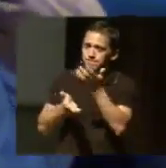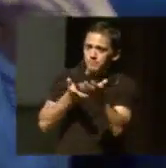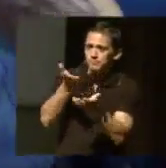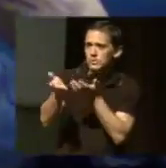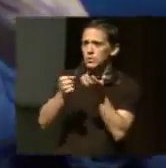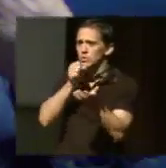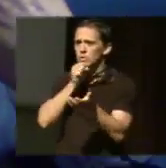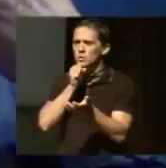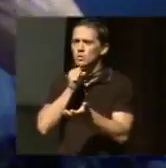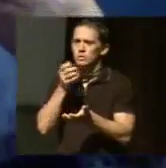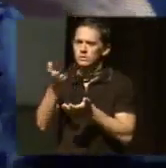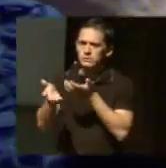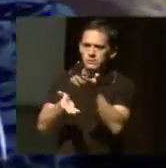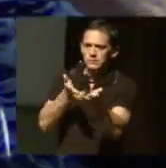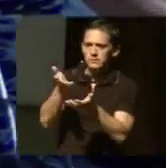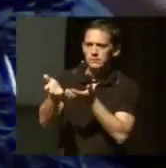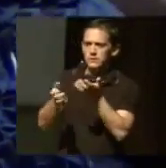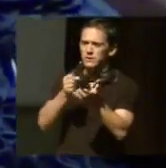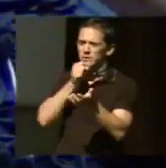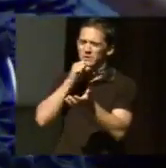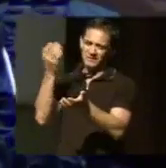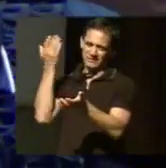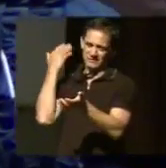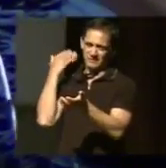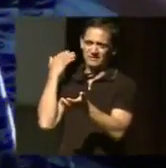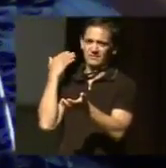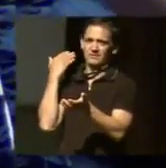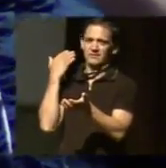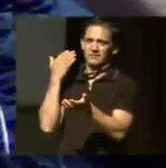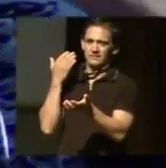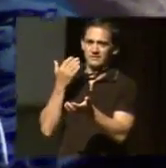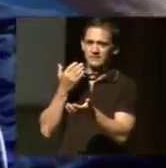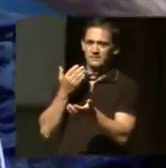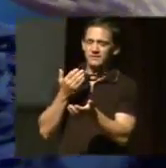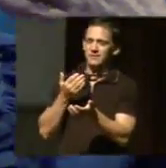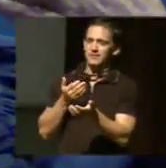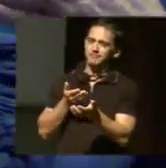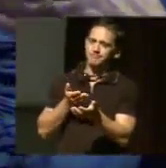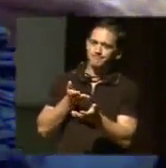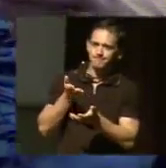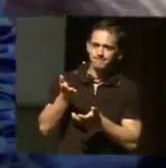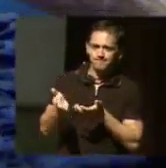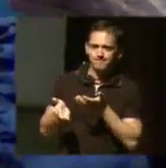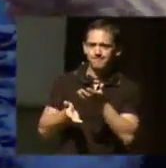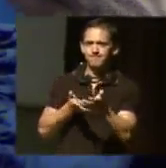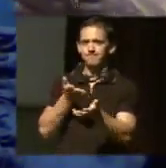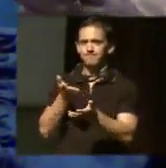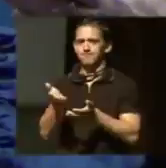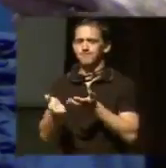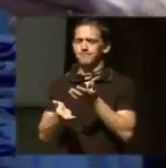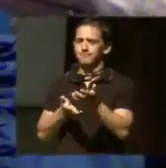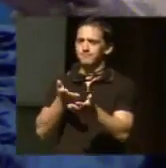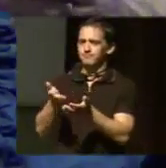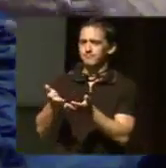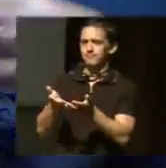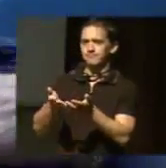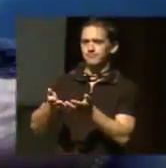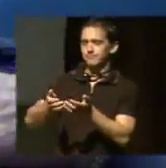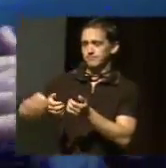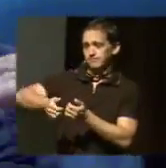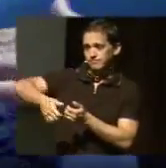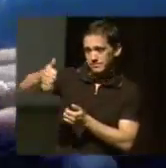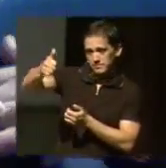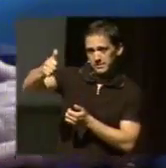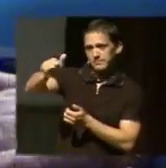avós, as gerações antigas, nas premissas dos seus pais. Eu digo